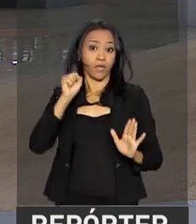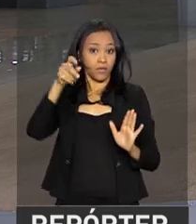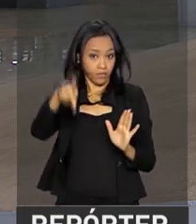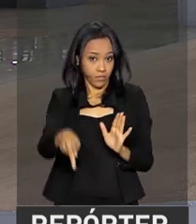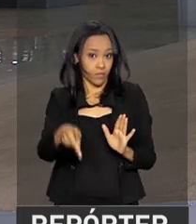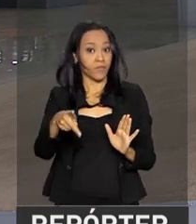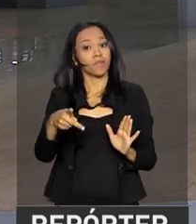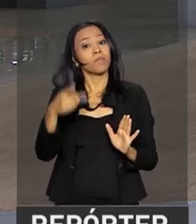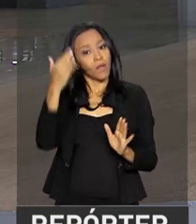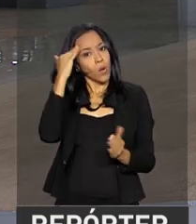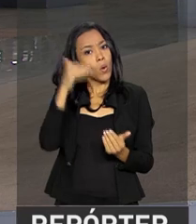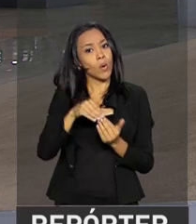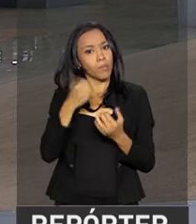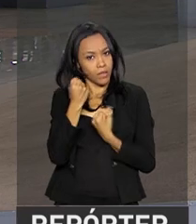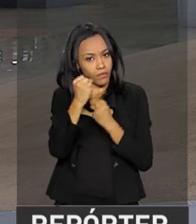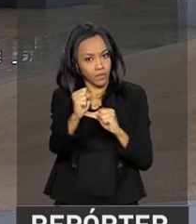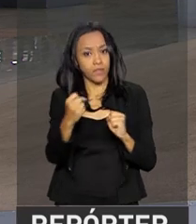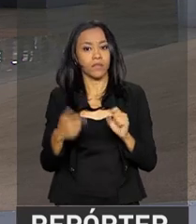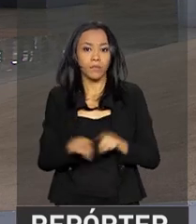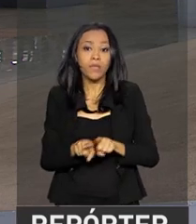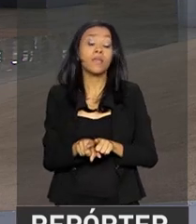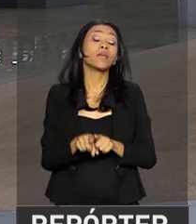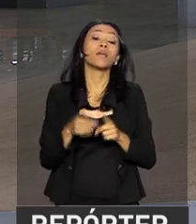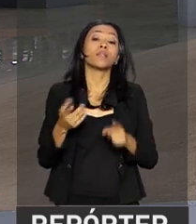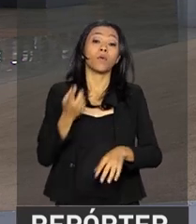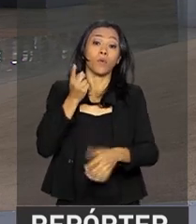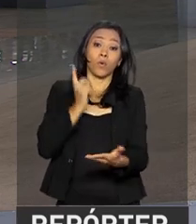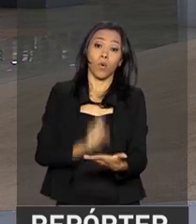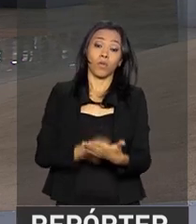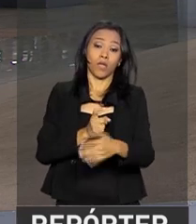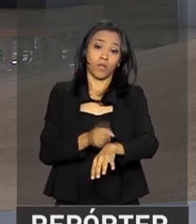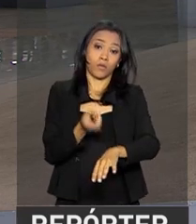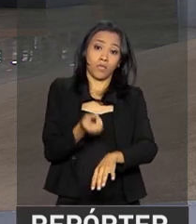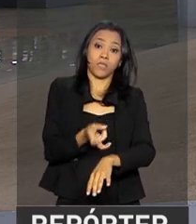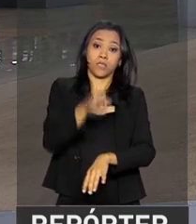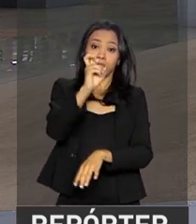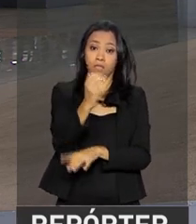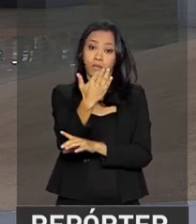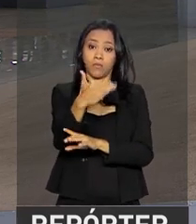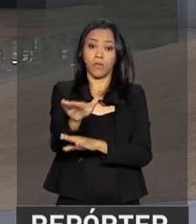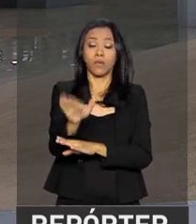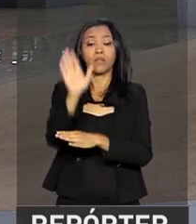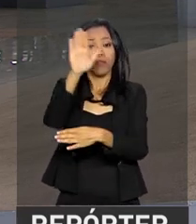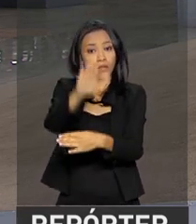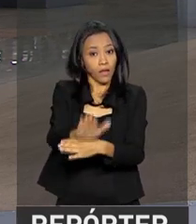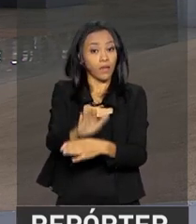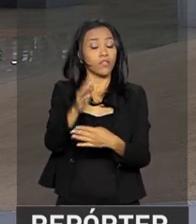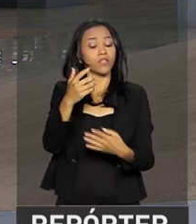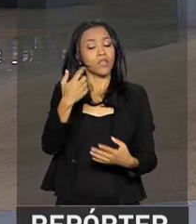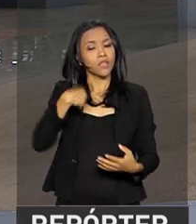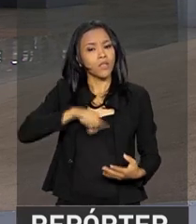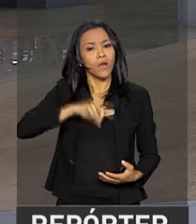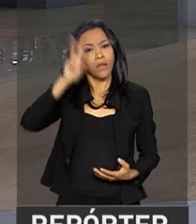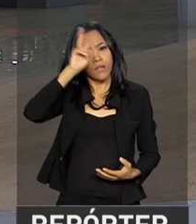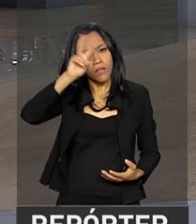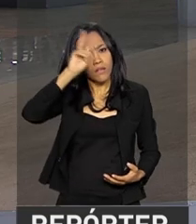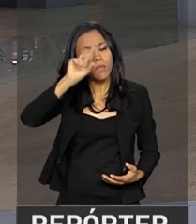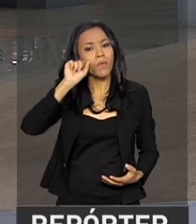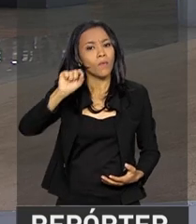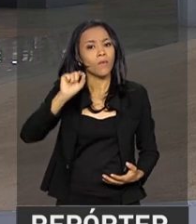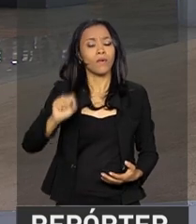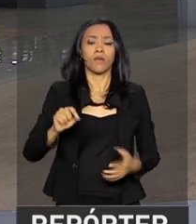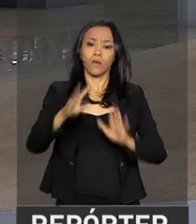essa reunião está marcada então está prevista para cinco e meia da tarde a expectativa a gente lembra que o texto